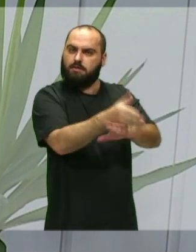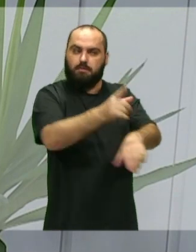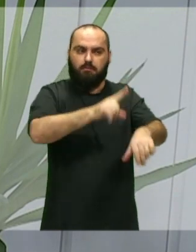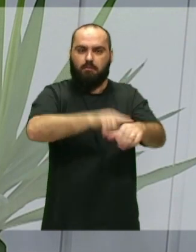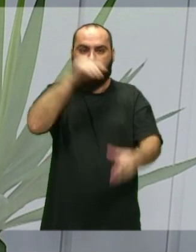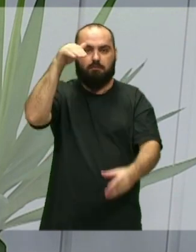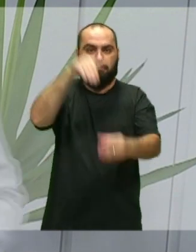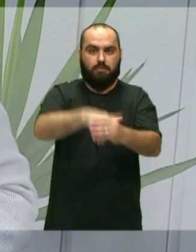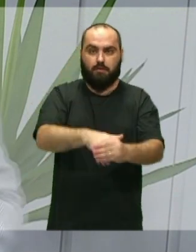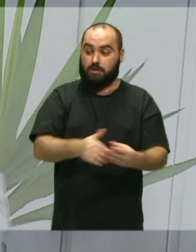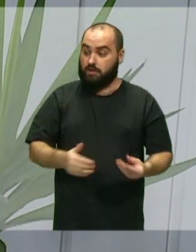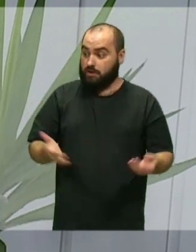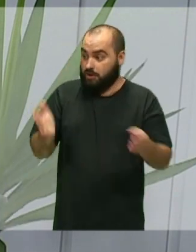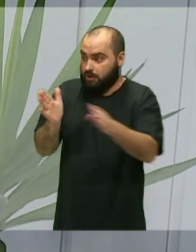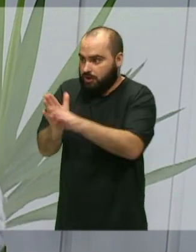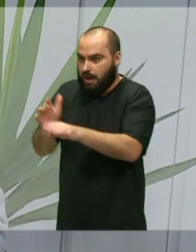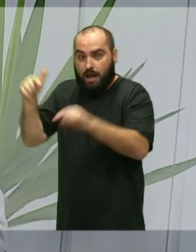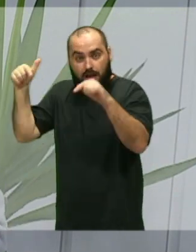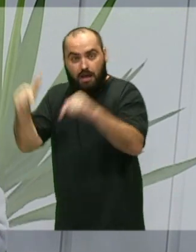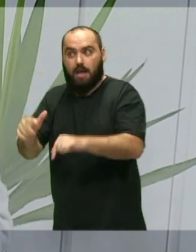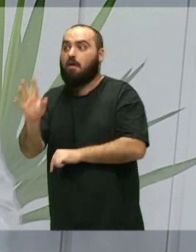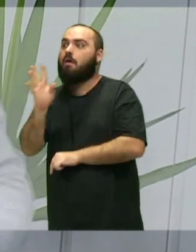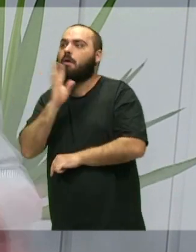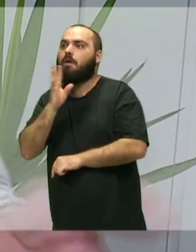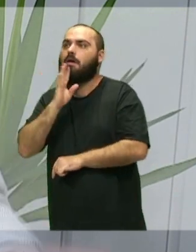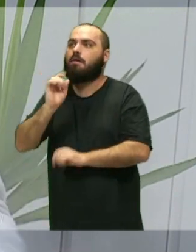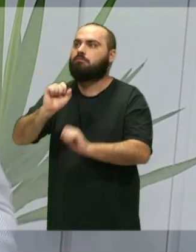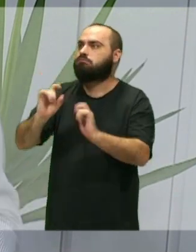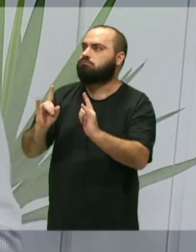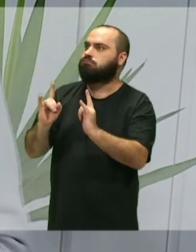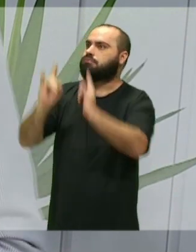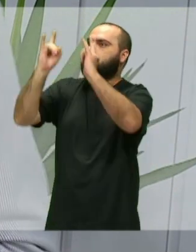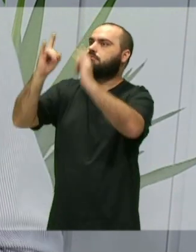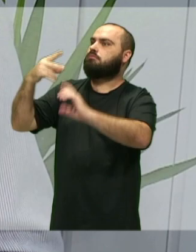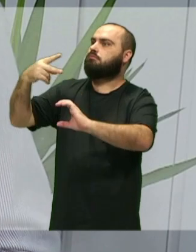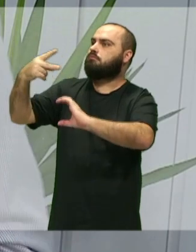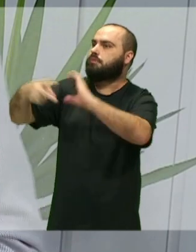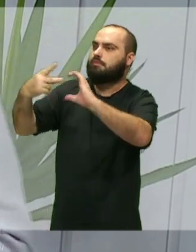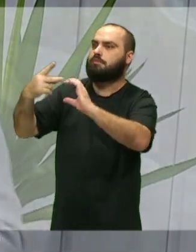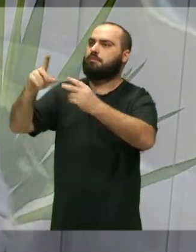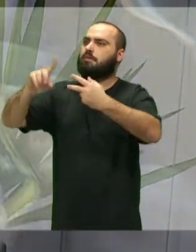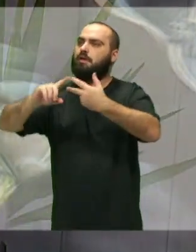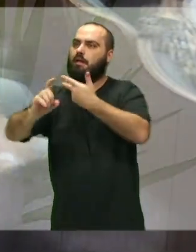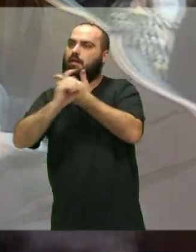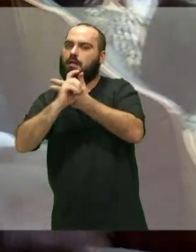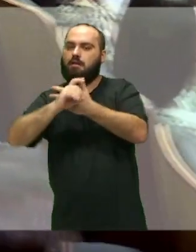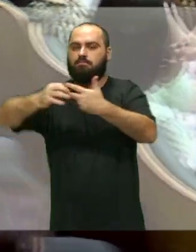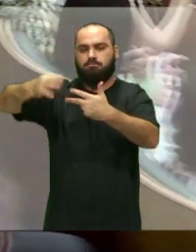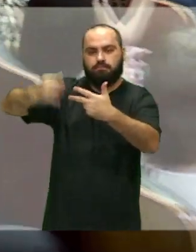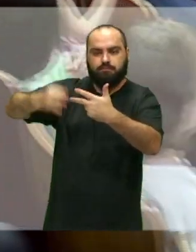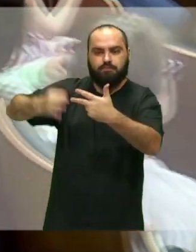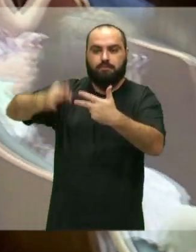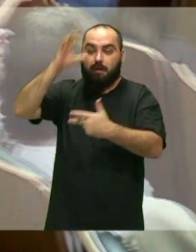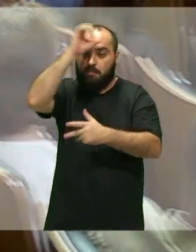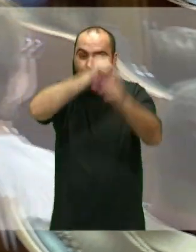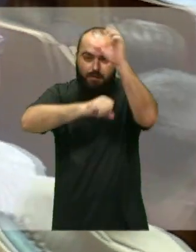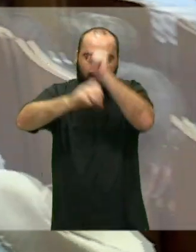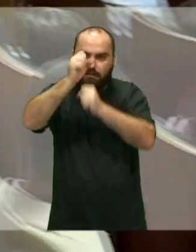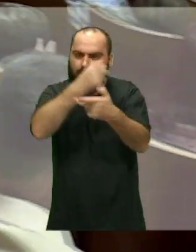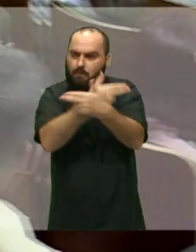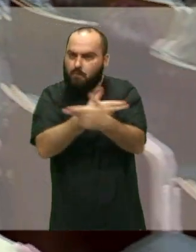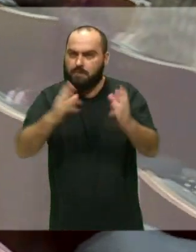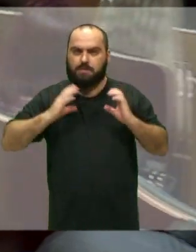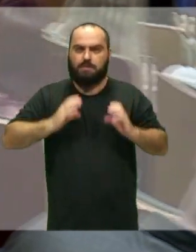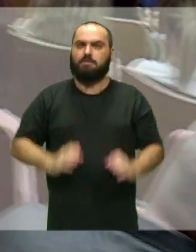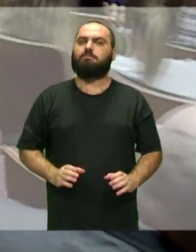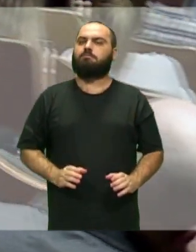e vir aqui saber o que é um poder legislativo que é um poder executivo que é um poder judiciário aprender cidadania Nossa é